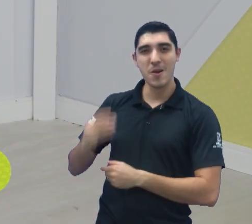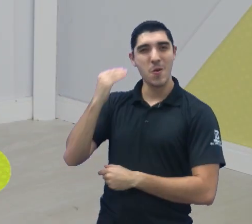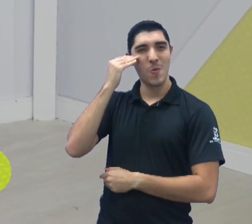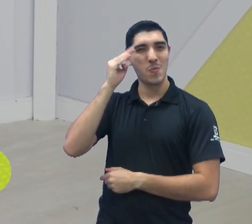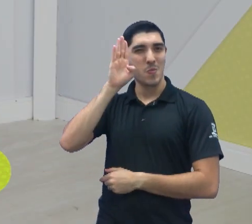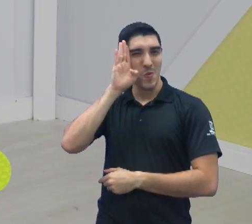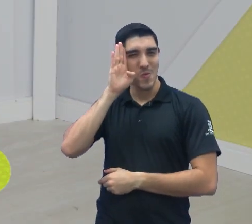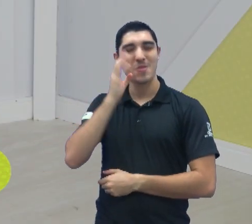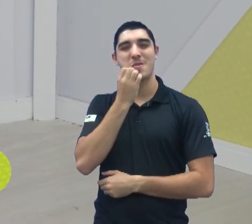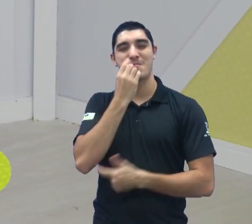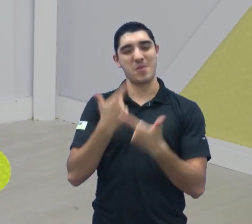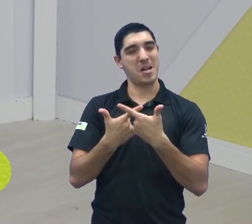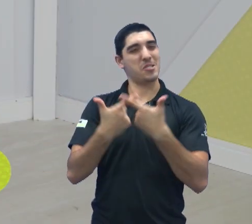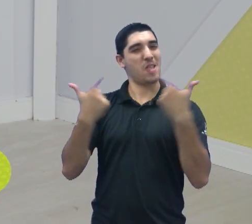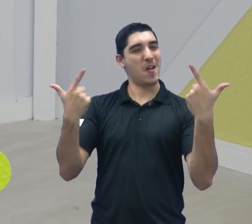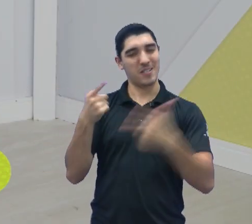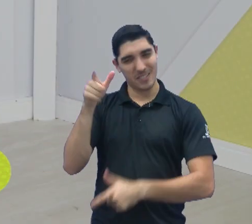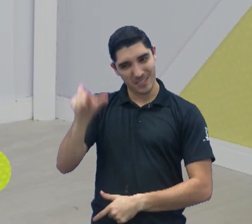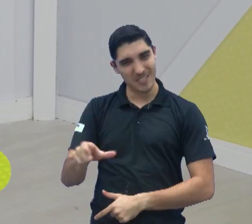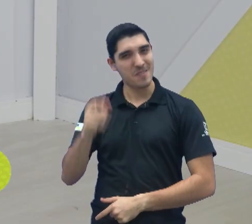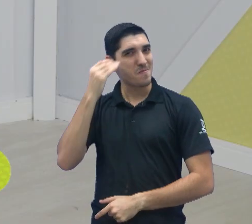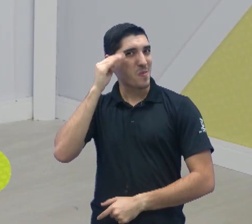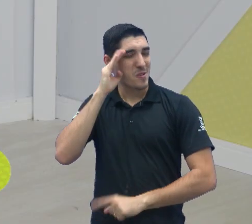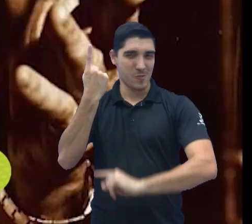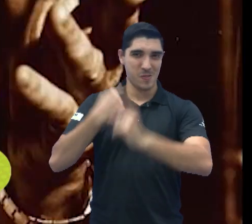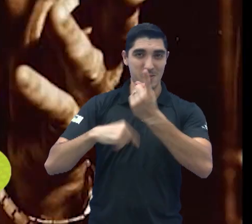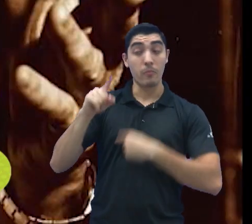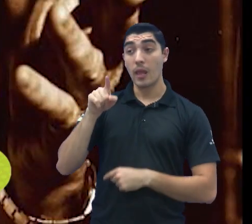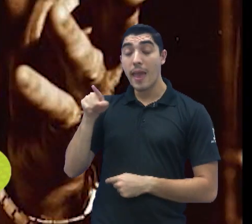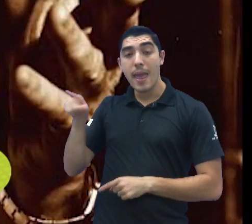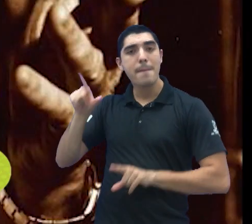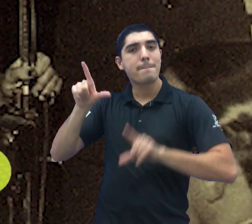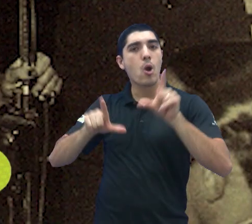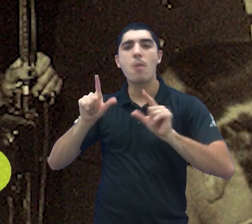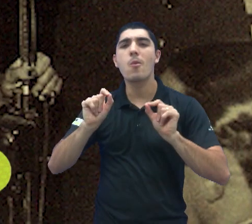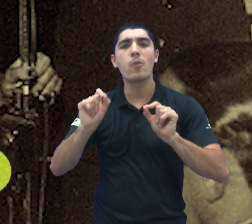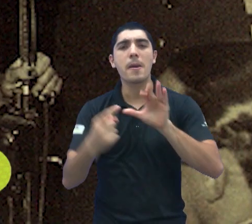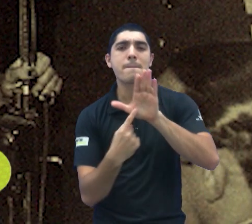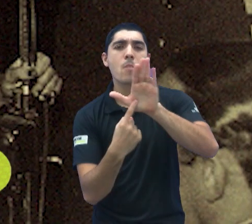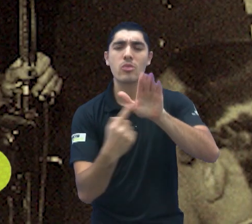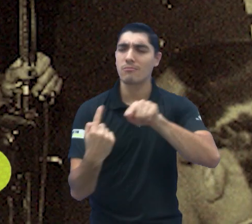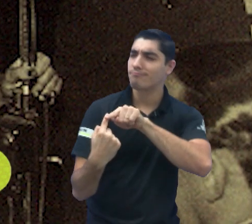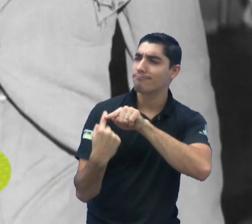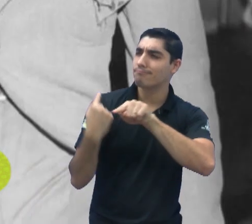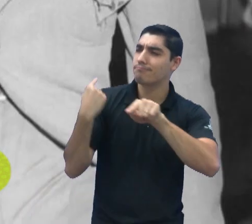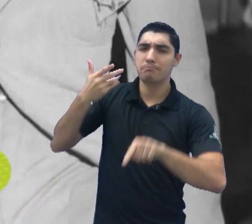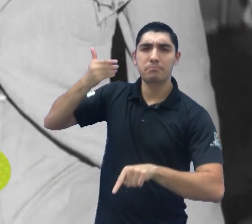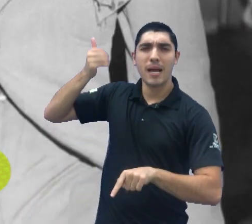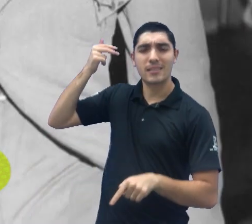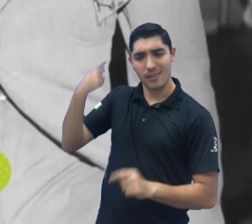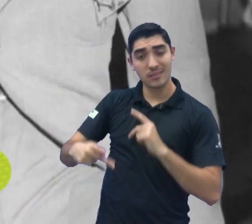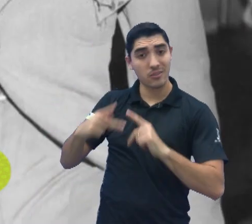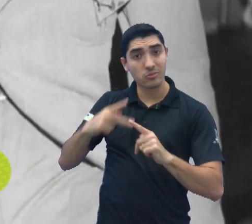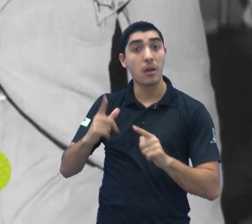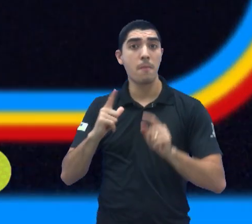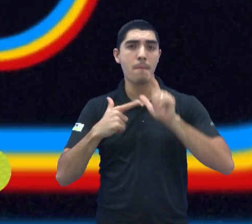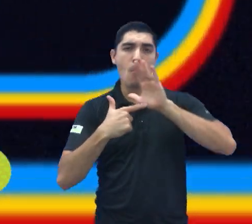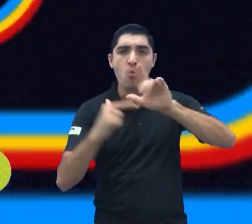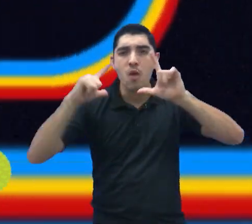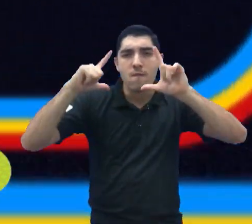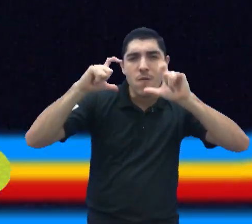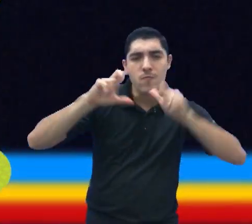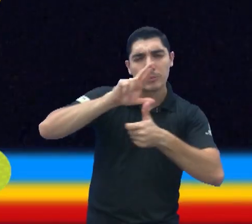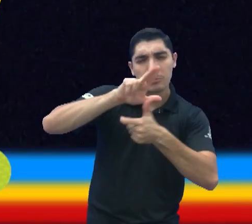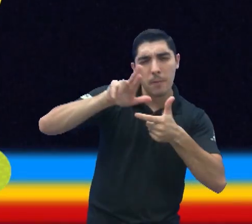Sucesso aí, Brunão. O programa te convida a revisitar o passado da nossa cidade a partir de registros fotográficos históricos.